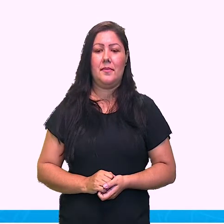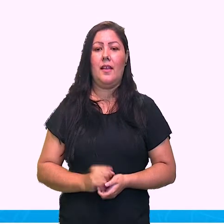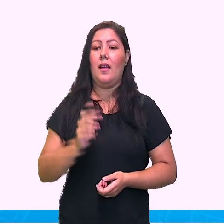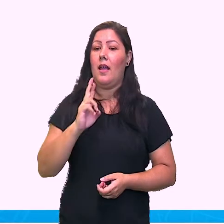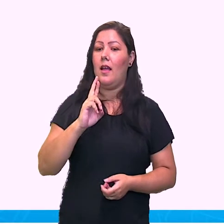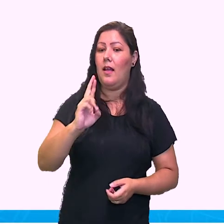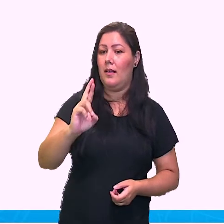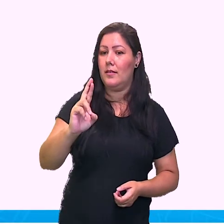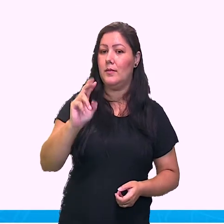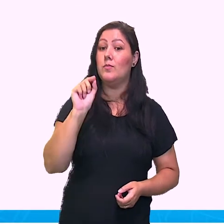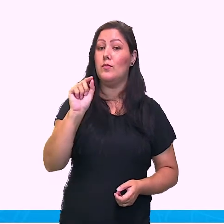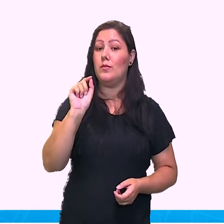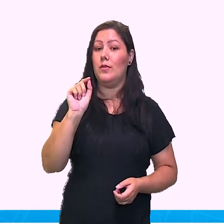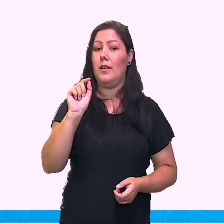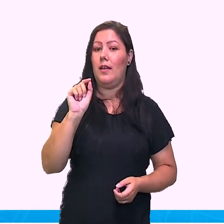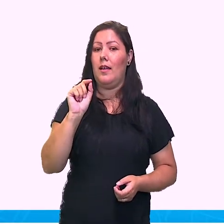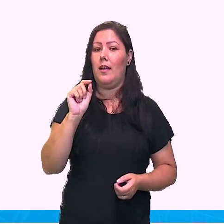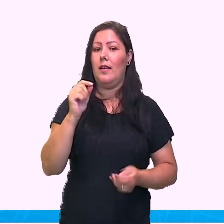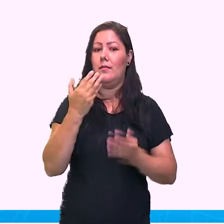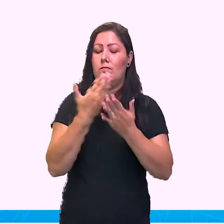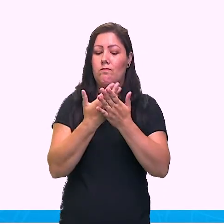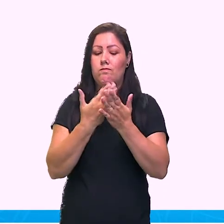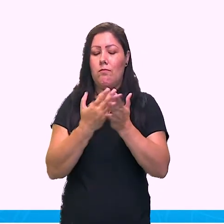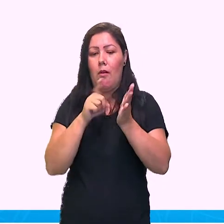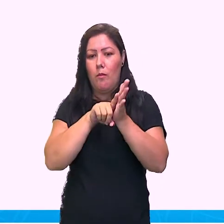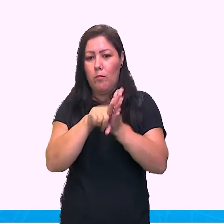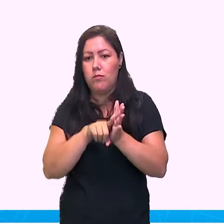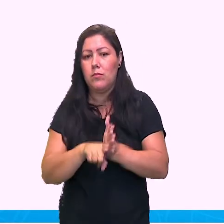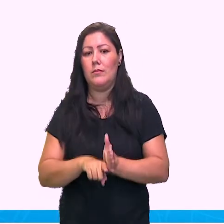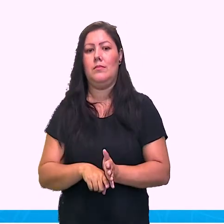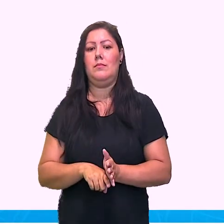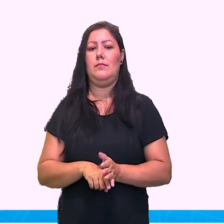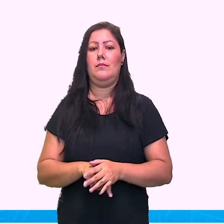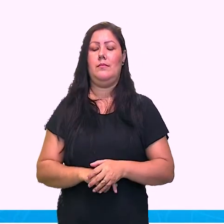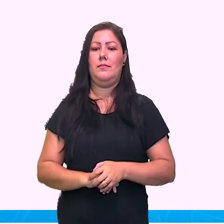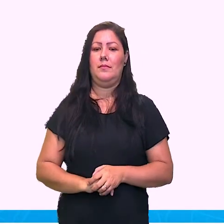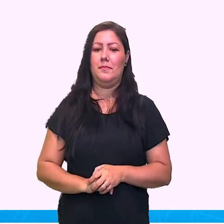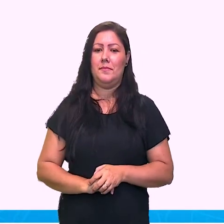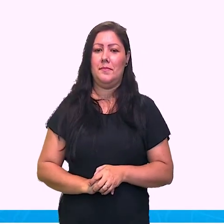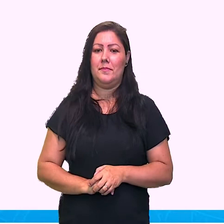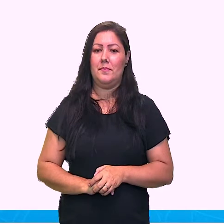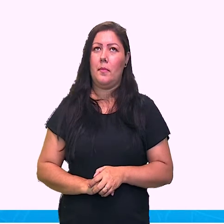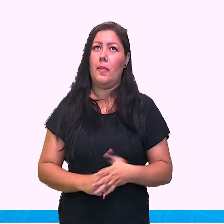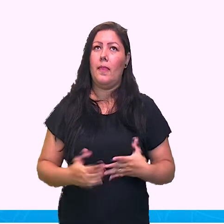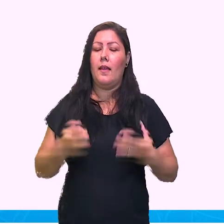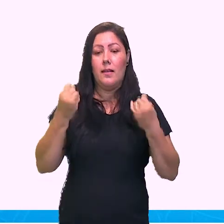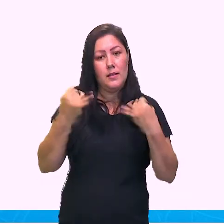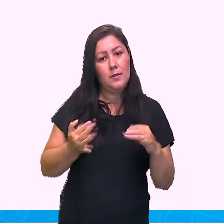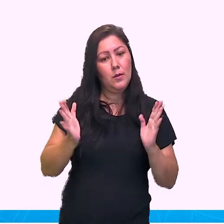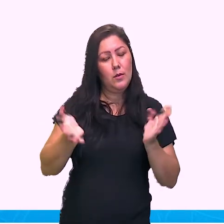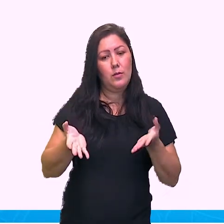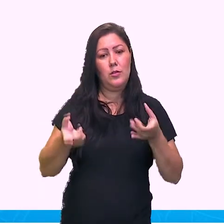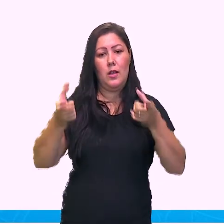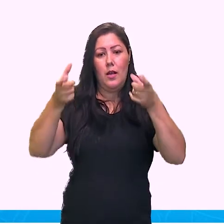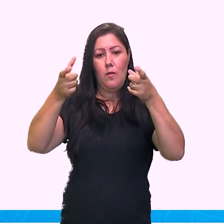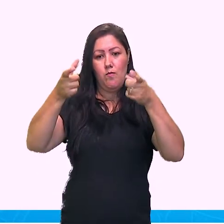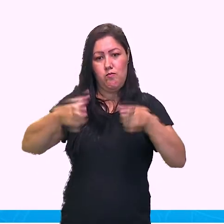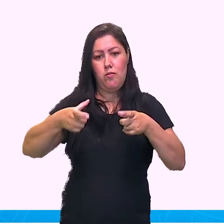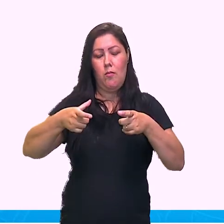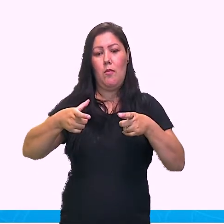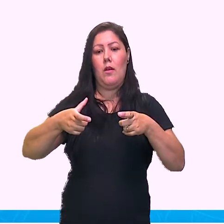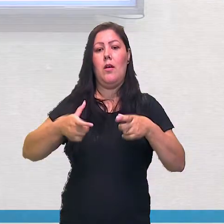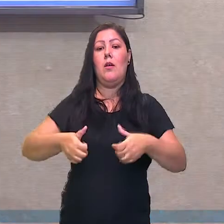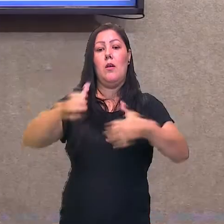do estudo realizado. Até agora nós falamos da localização no